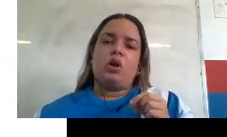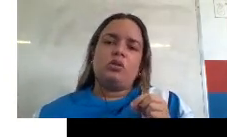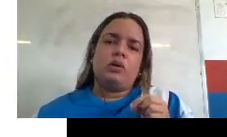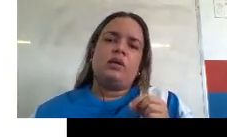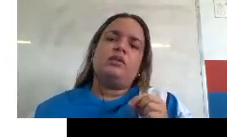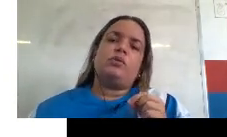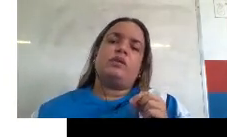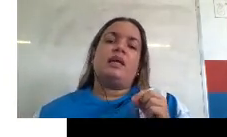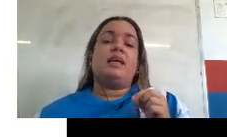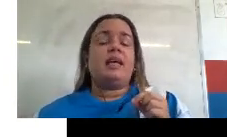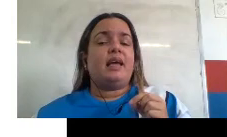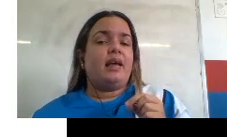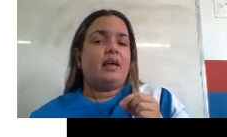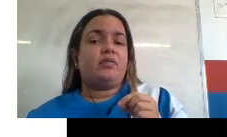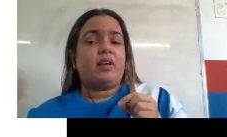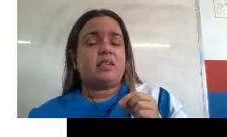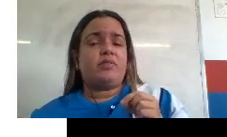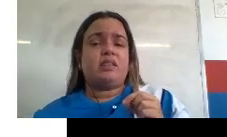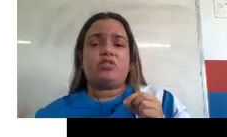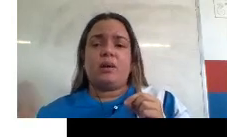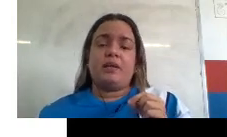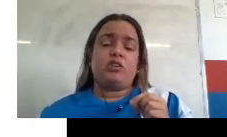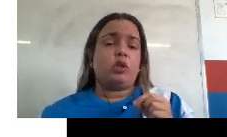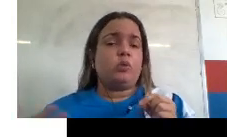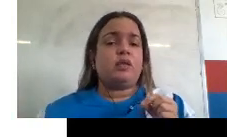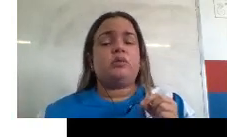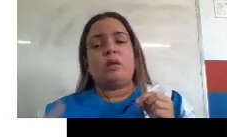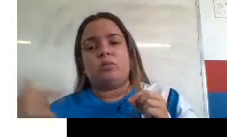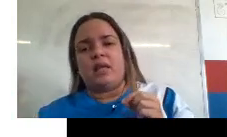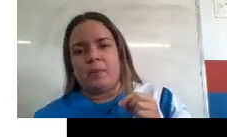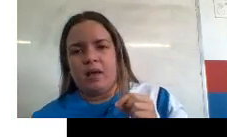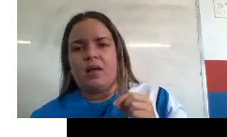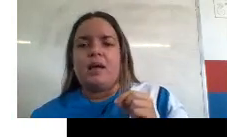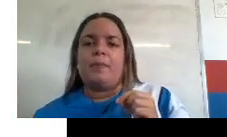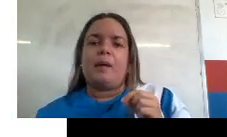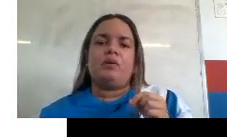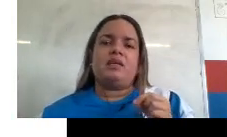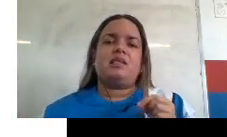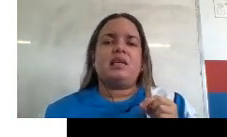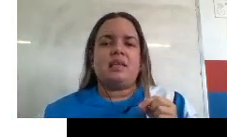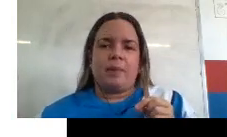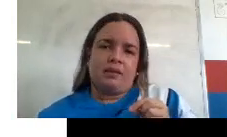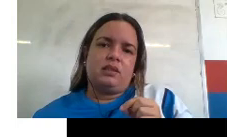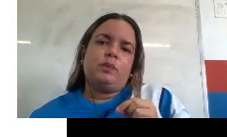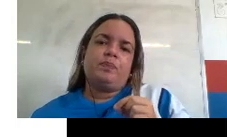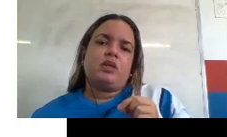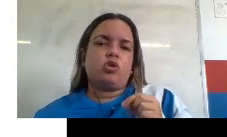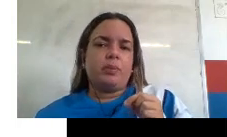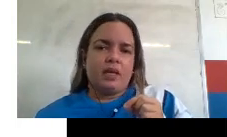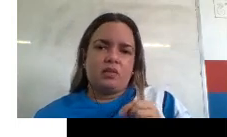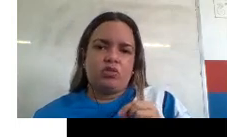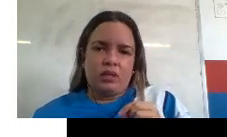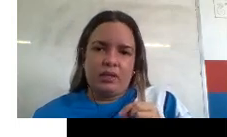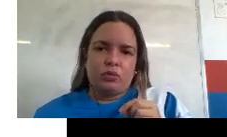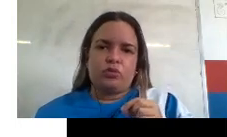E todo ano, são feitas campanhas, todo ano tem um tema para poder ser debatido